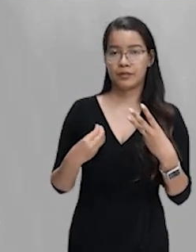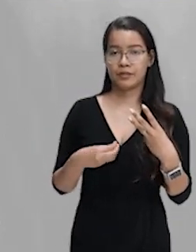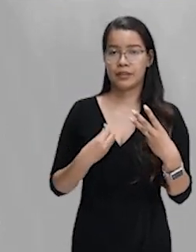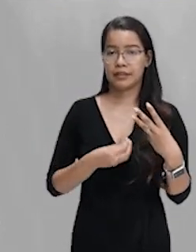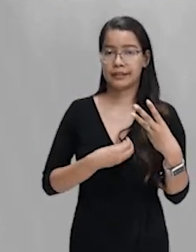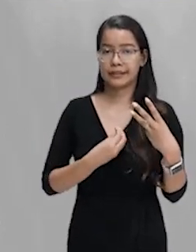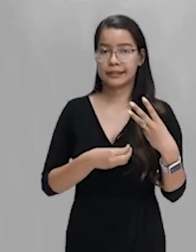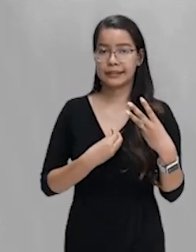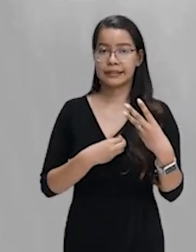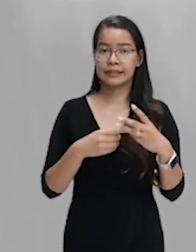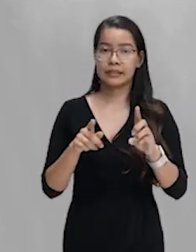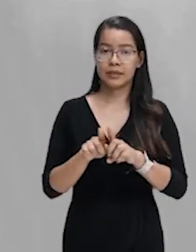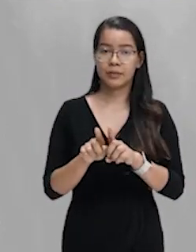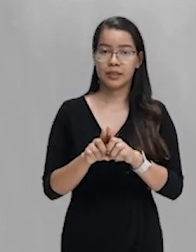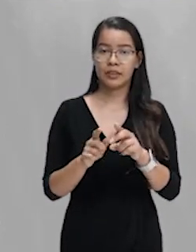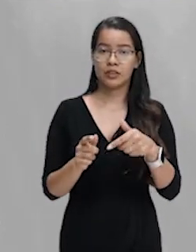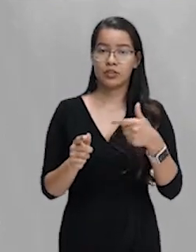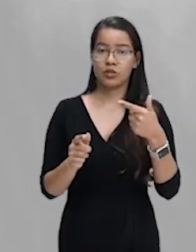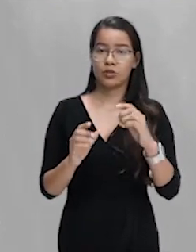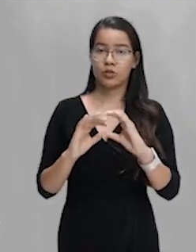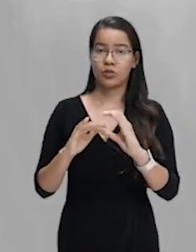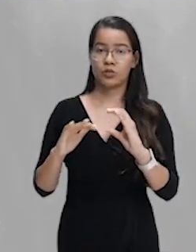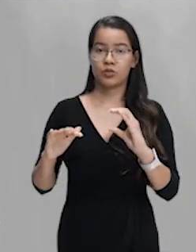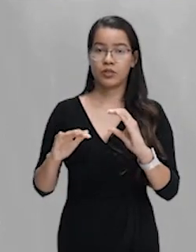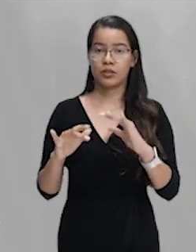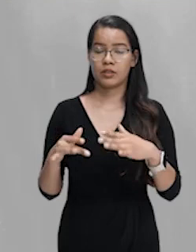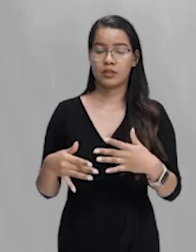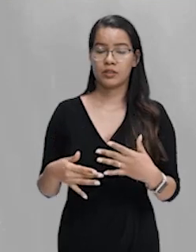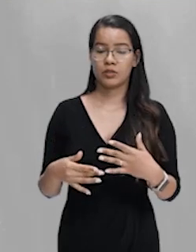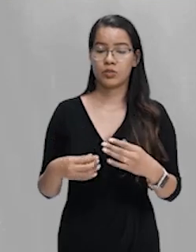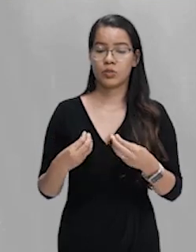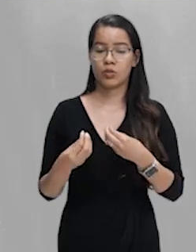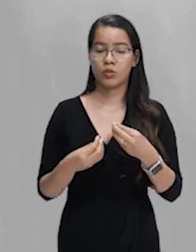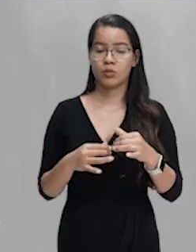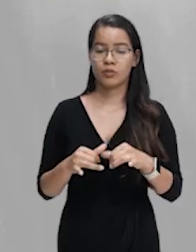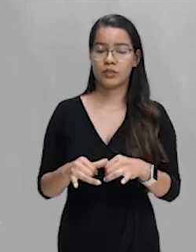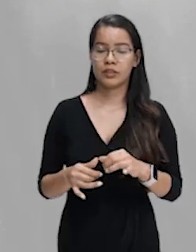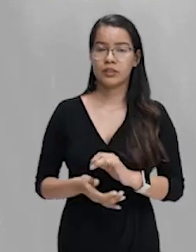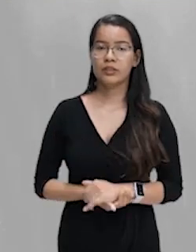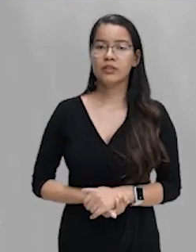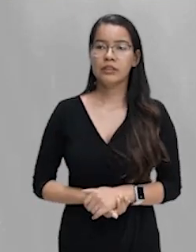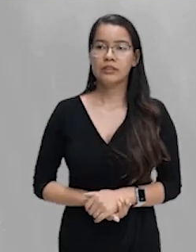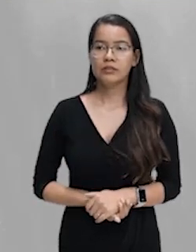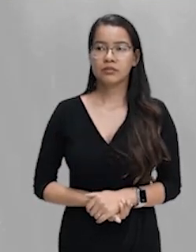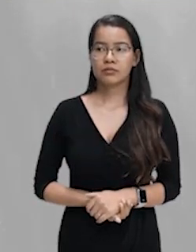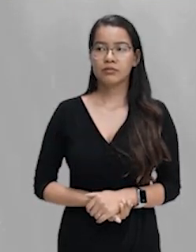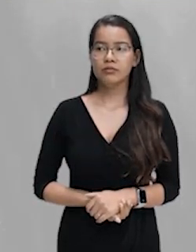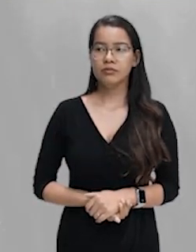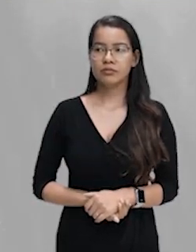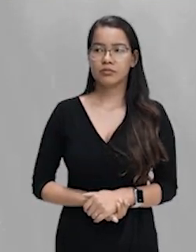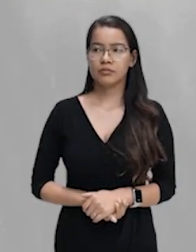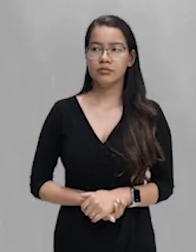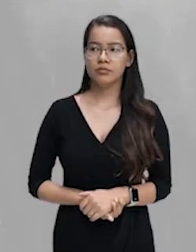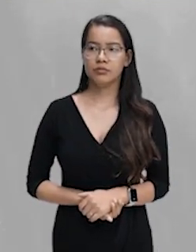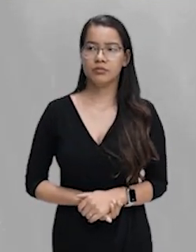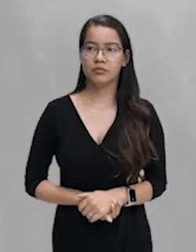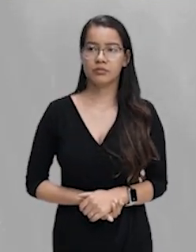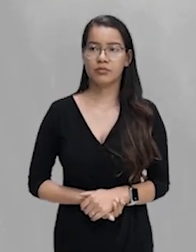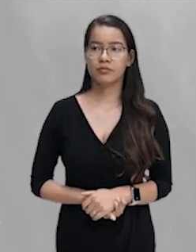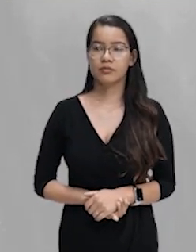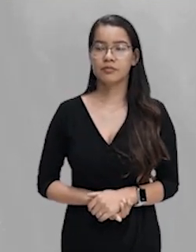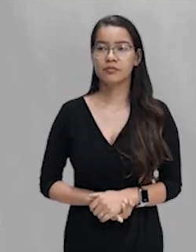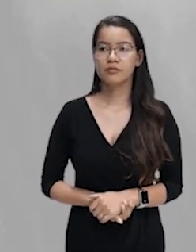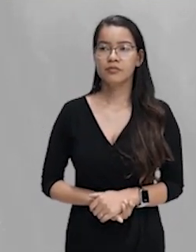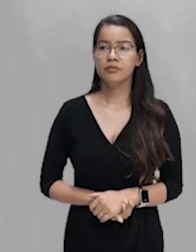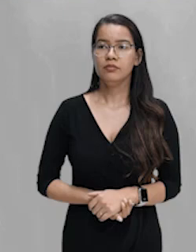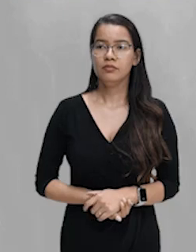também, segunda conjugação, tá certo? Então, vamos lá. Como é que fica? Yo había